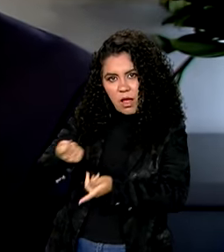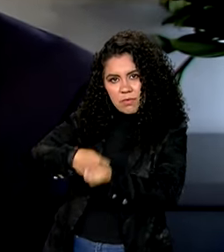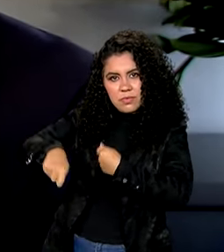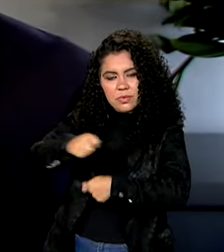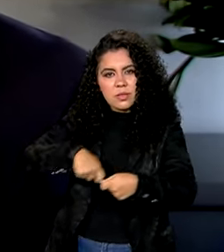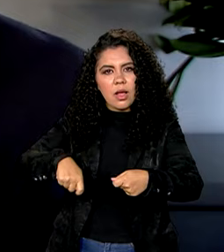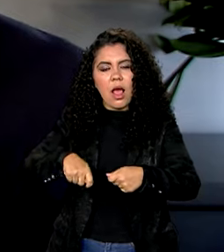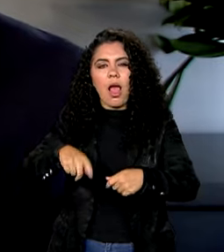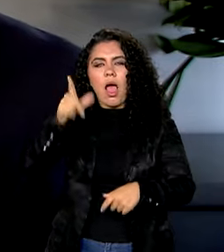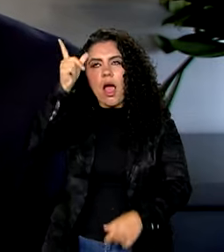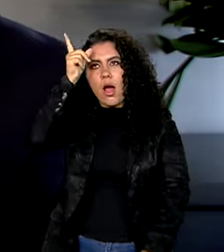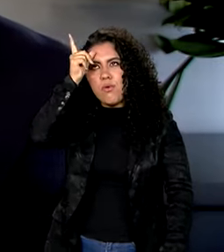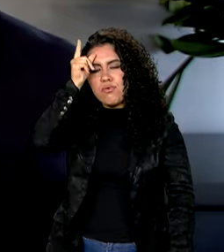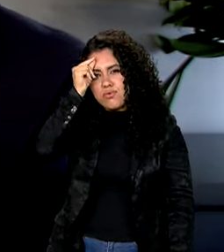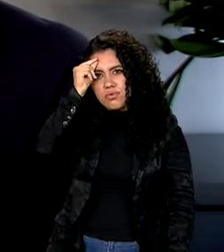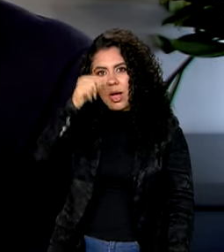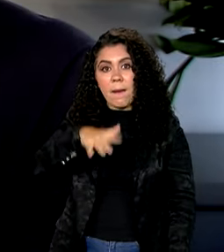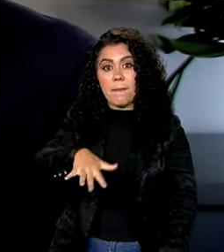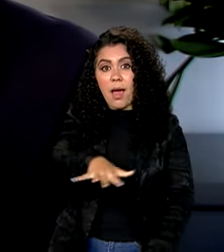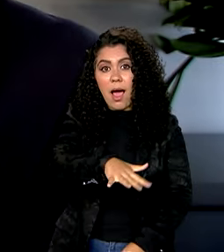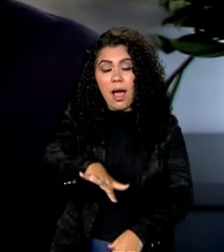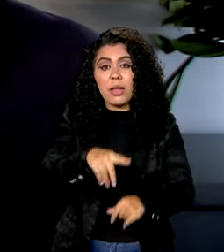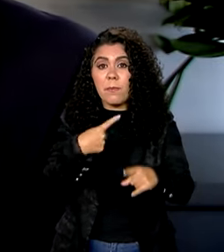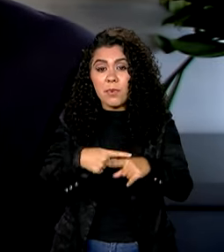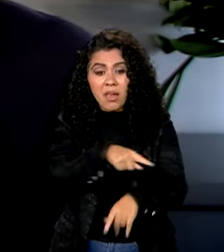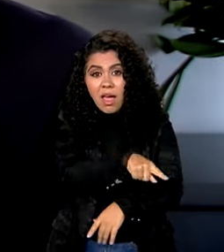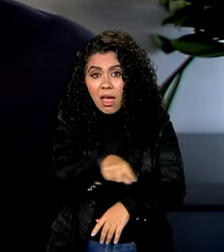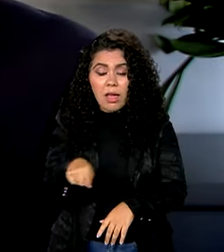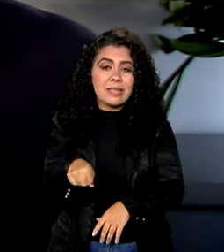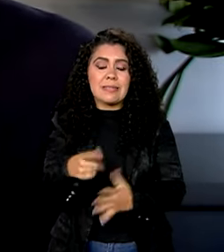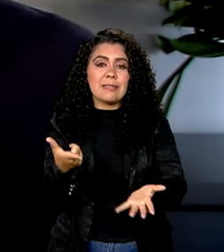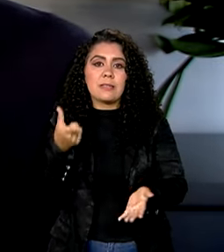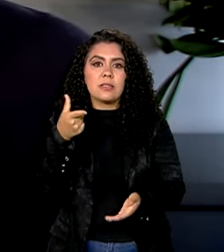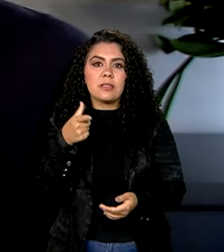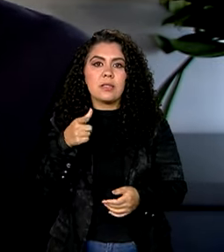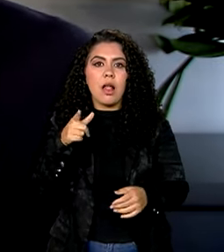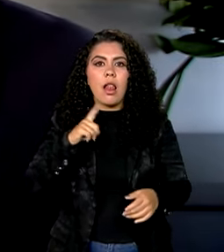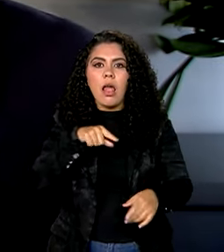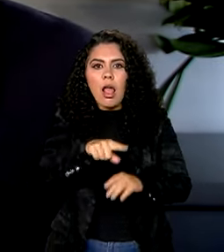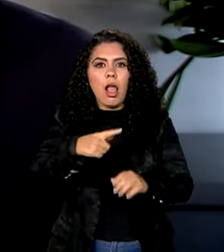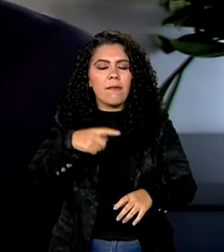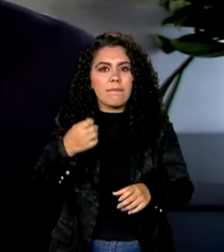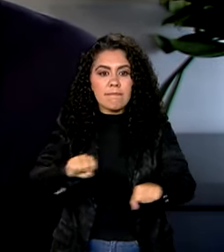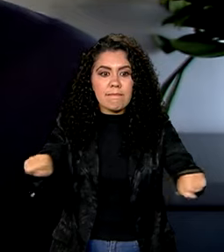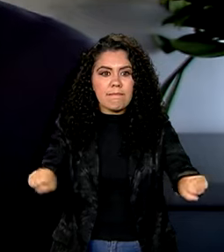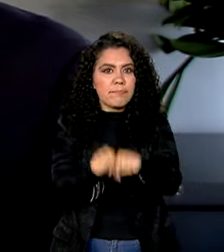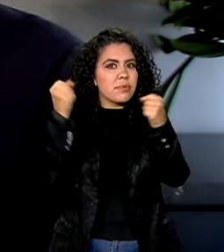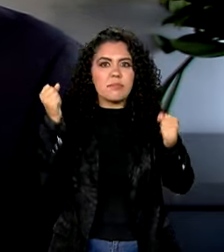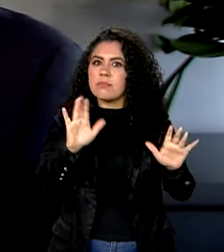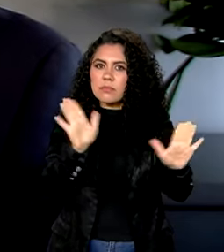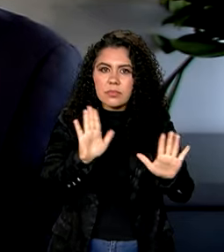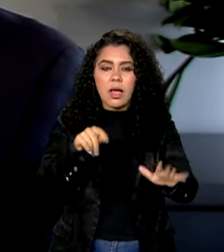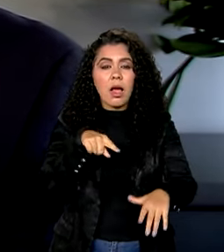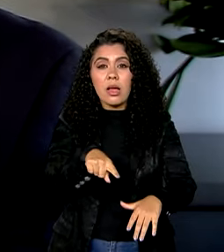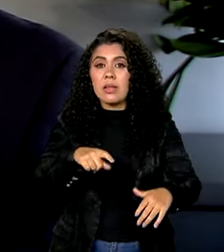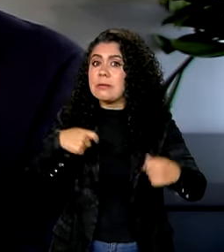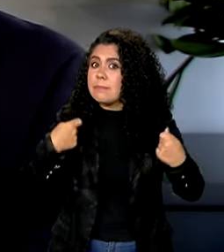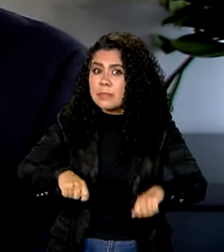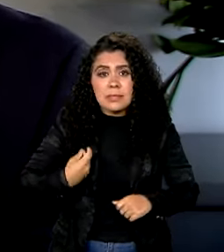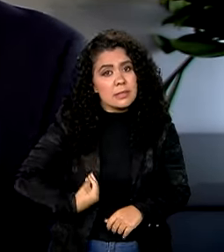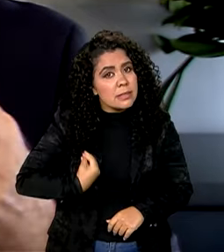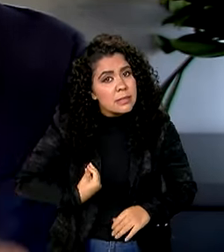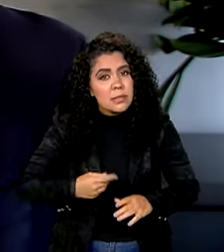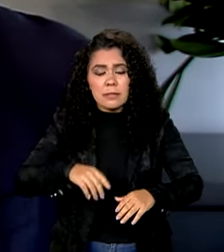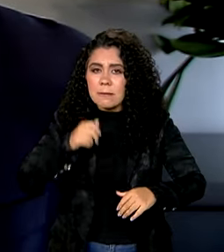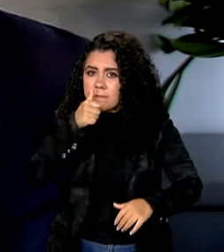setor. Porque esse setor ele não consegue ter a falência, ele tem que sobreviver, ele acorda de manhã e continua